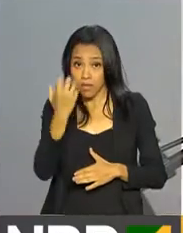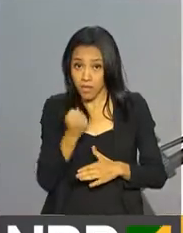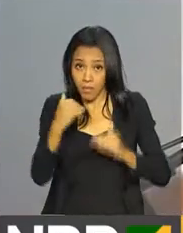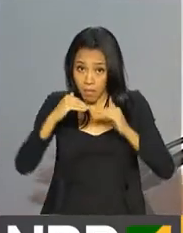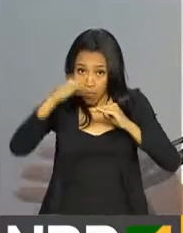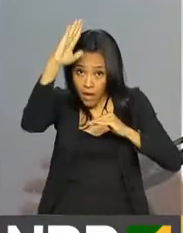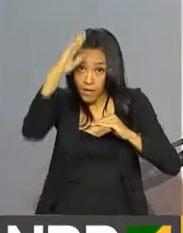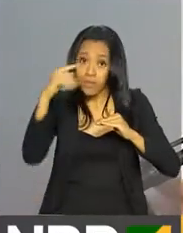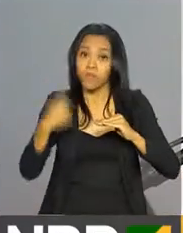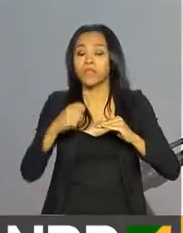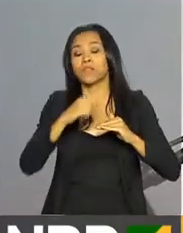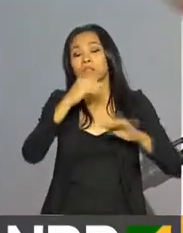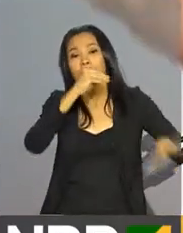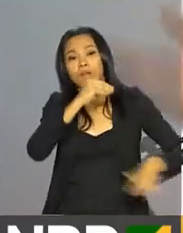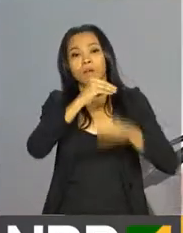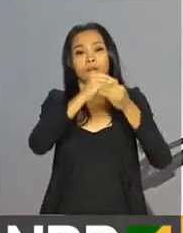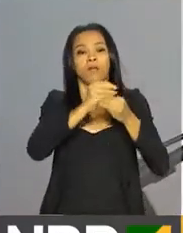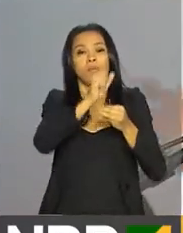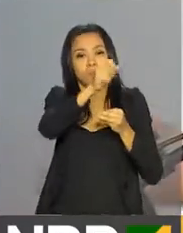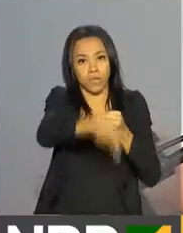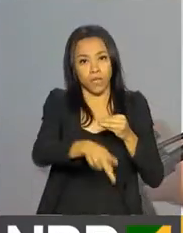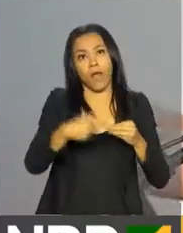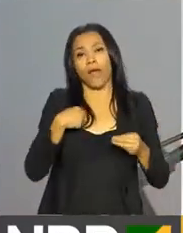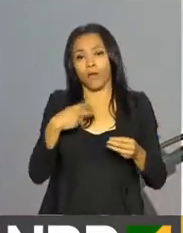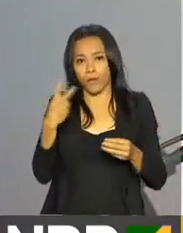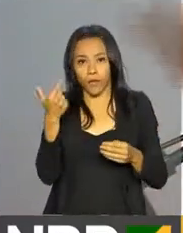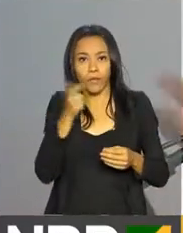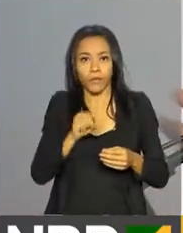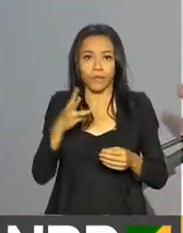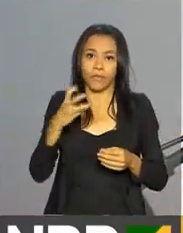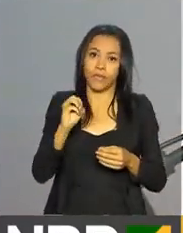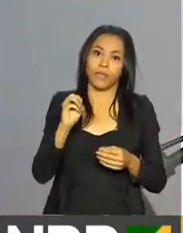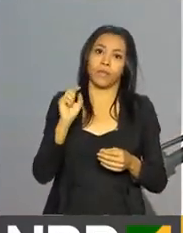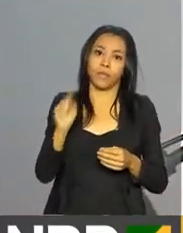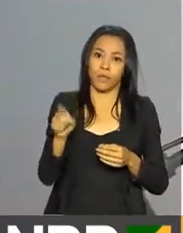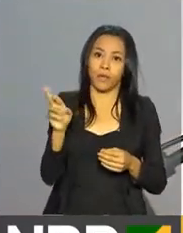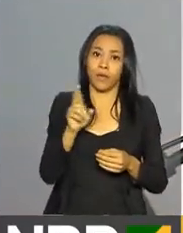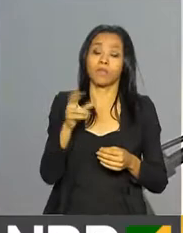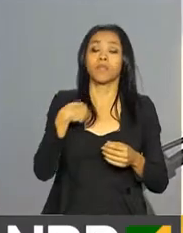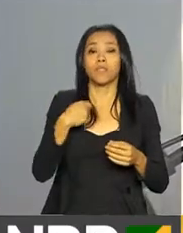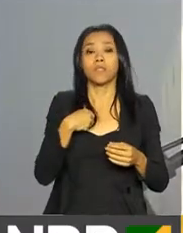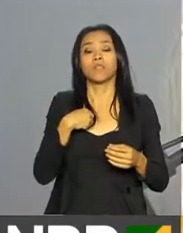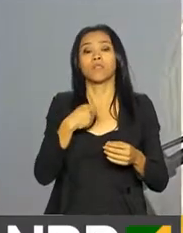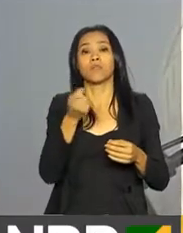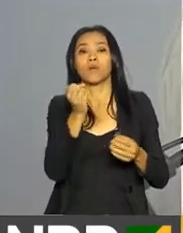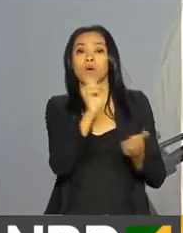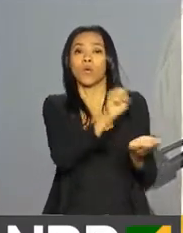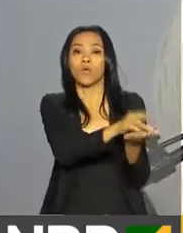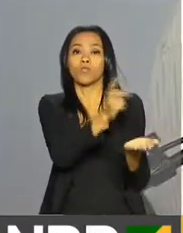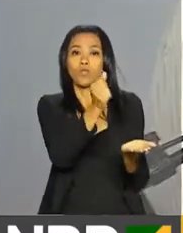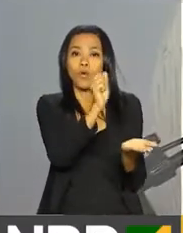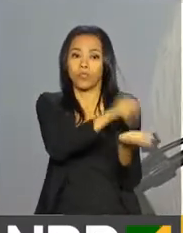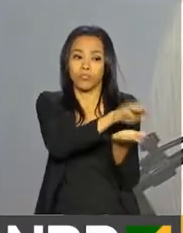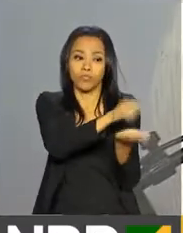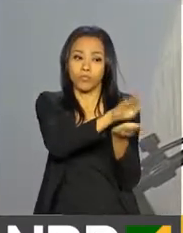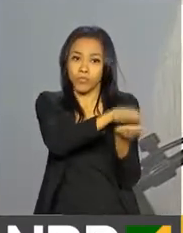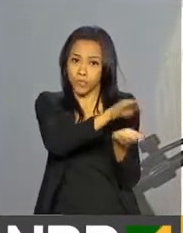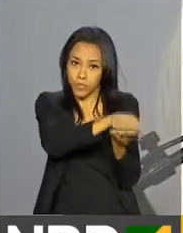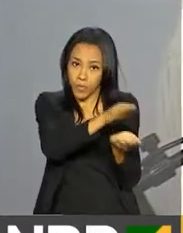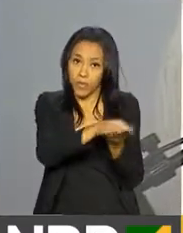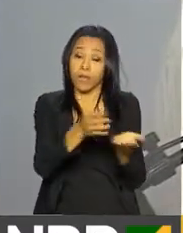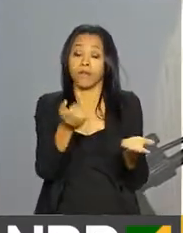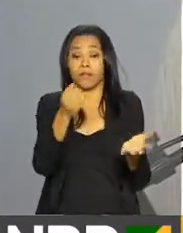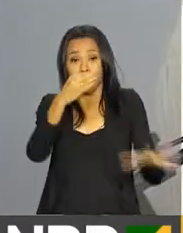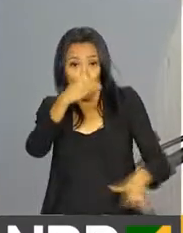fazer uma previdência complementar muito bem eu ganho 30 mil reais 32 mil reais eu tenho que fazer uma previdência complementar vou contribuir com 1